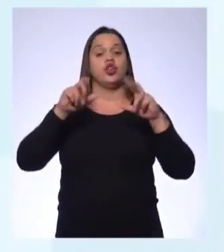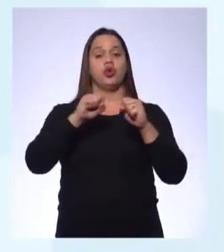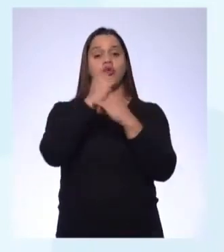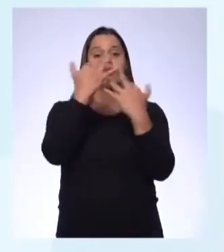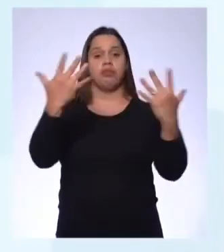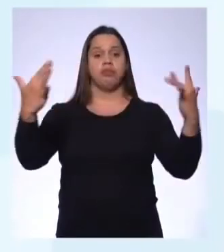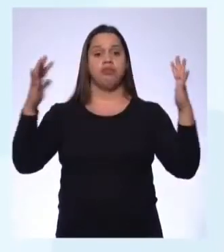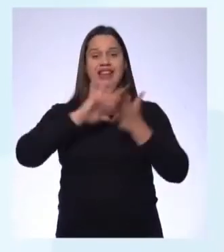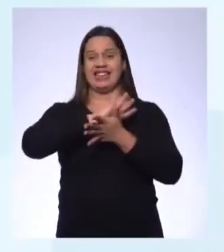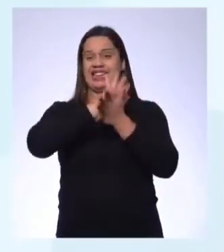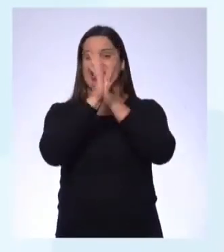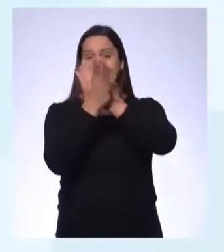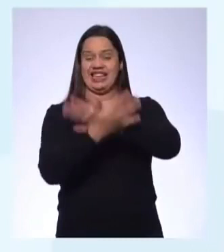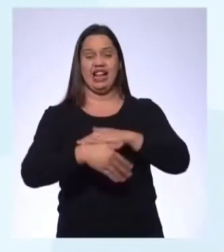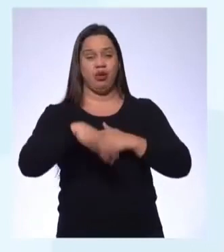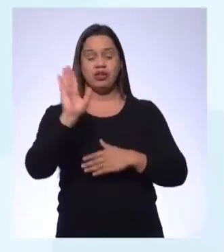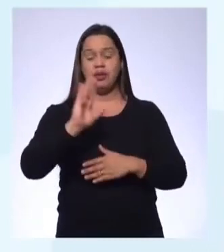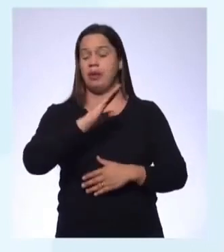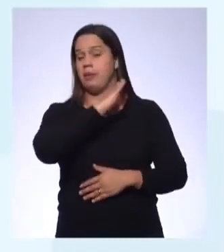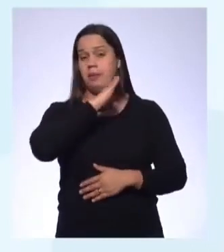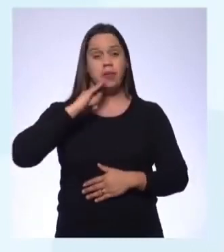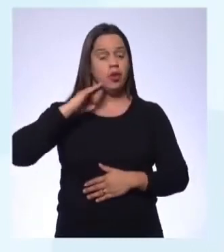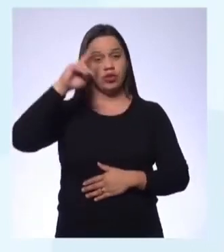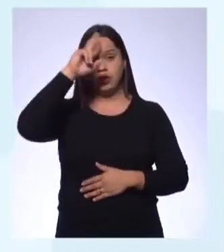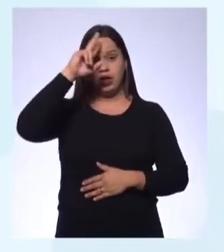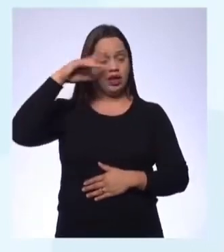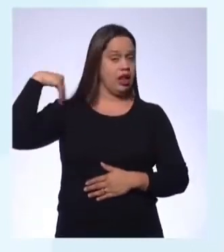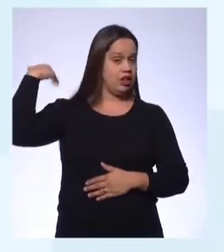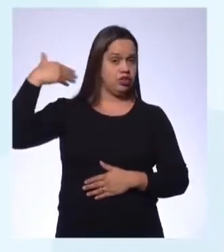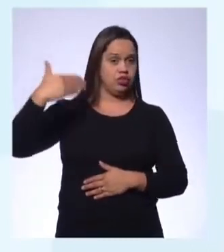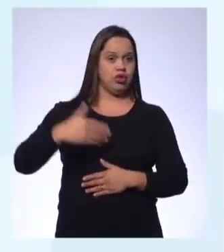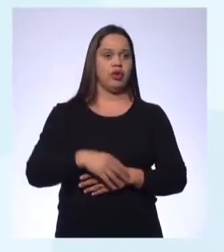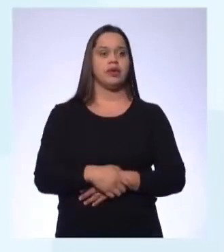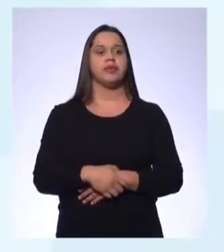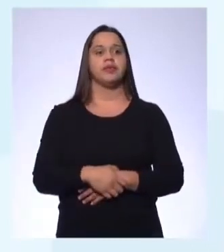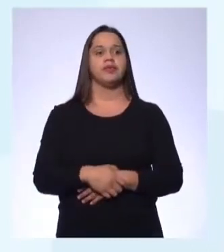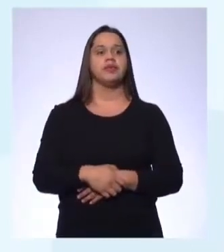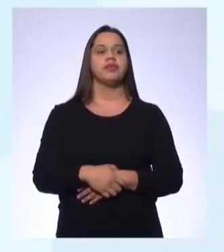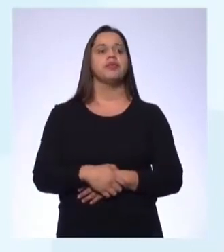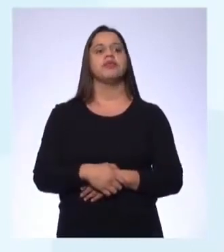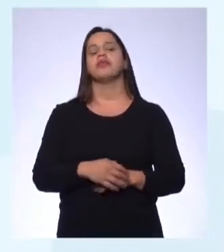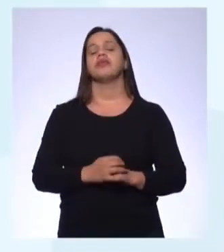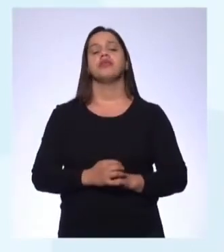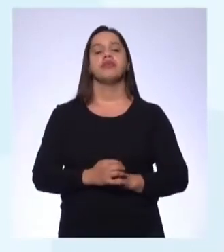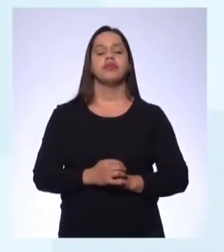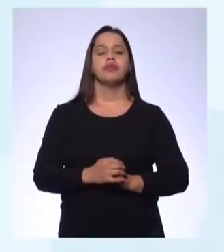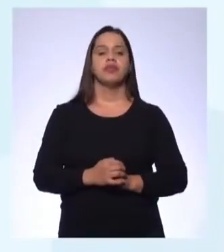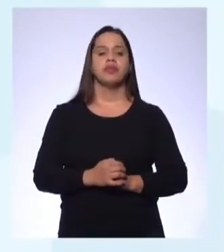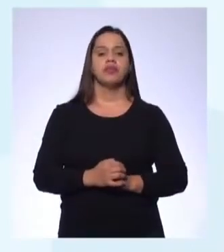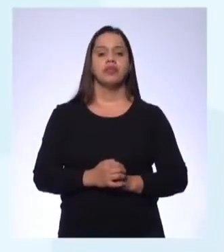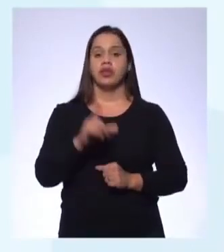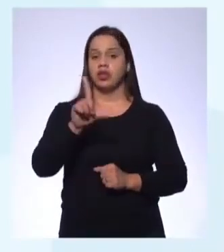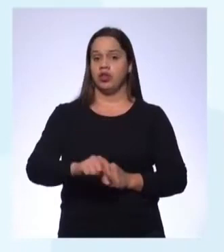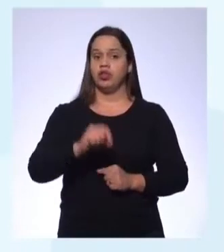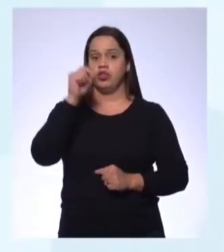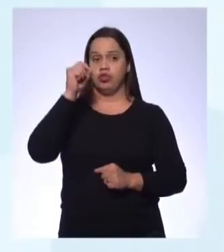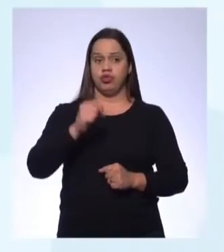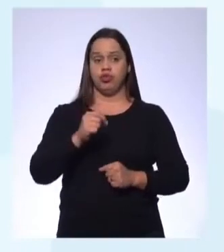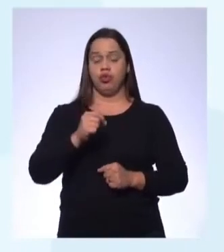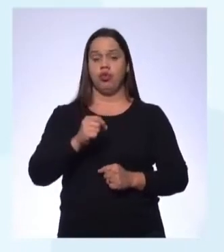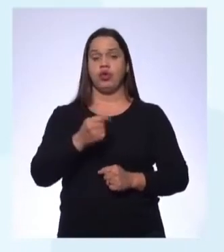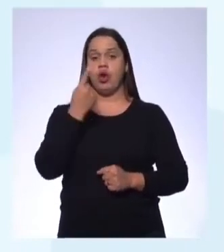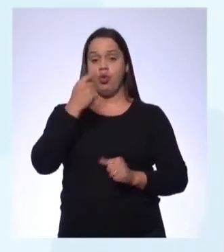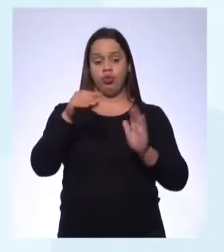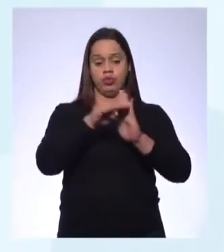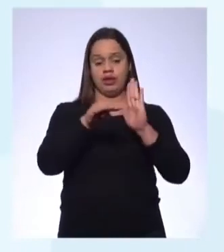mais mortíferos, mortais da história. Choose one from the following list and answer the question. Escolha um da lista abaixo